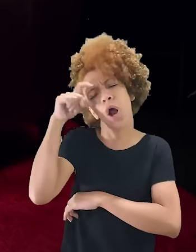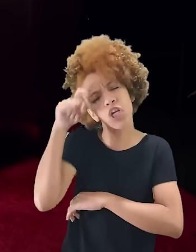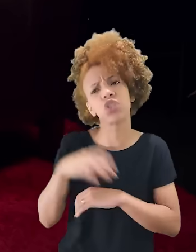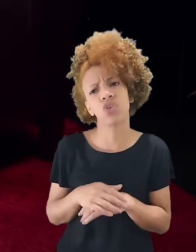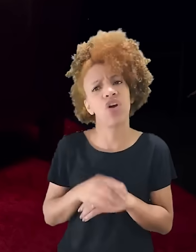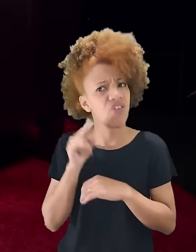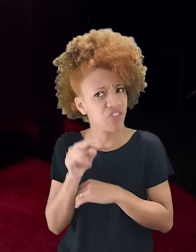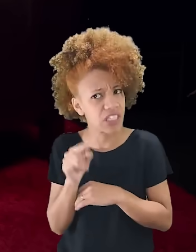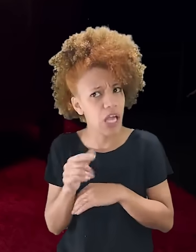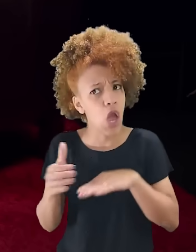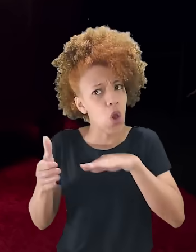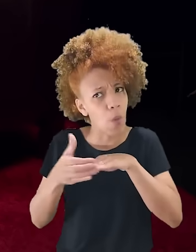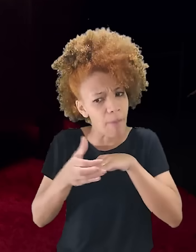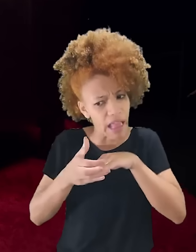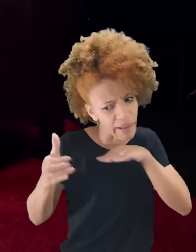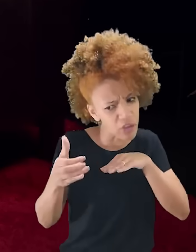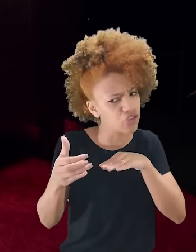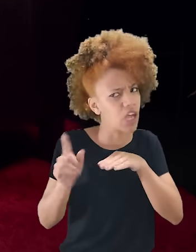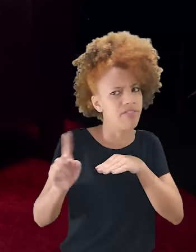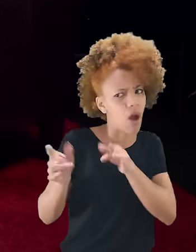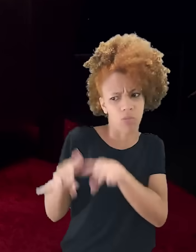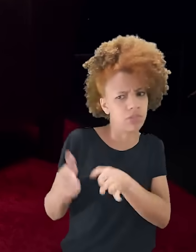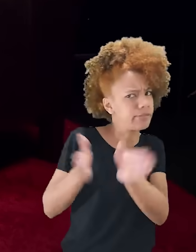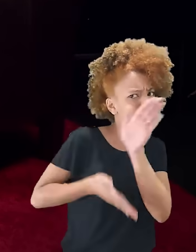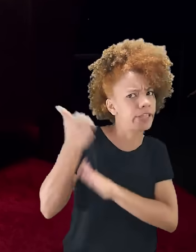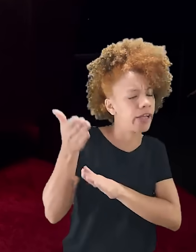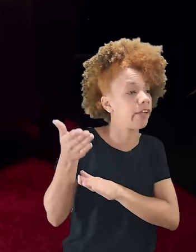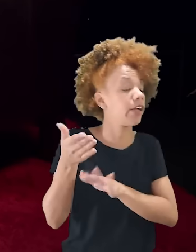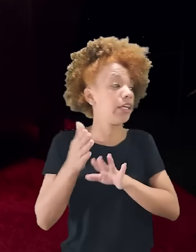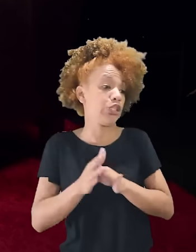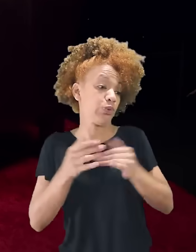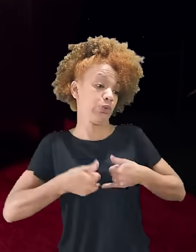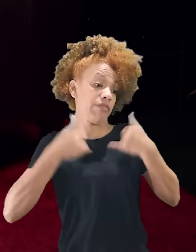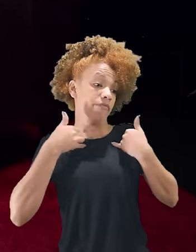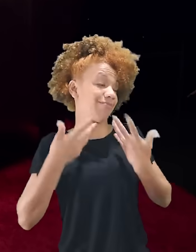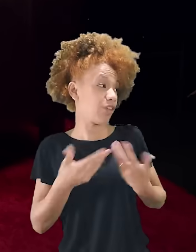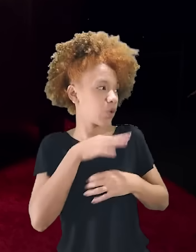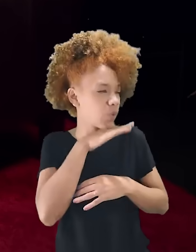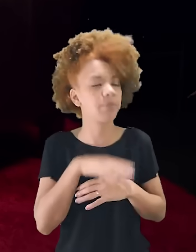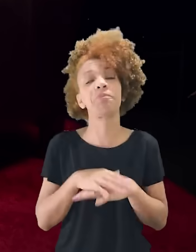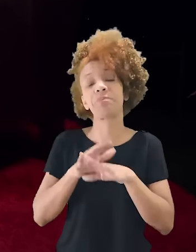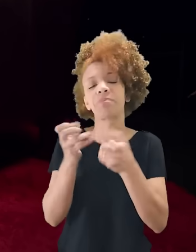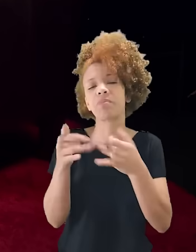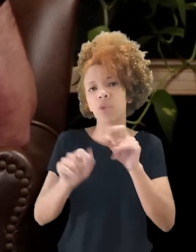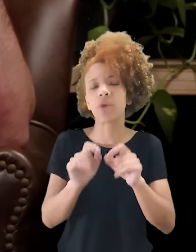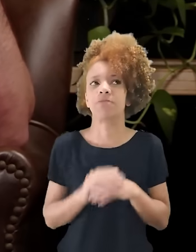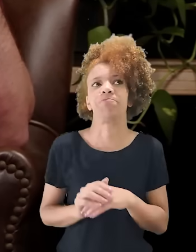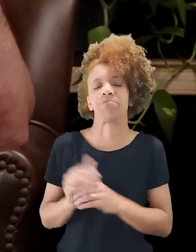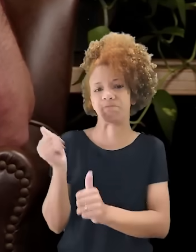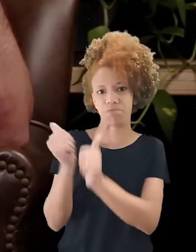Maurício você tá com pé grande não vai sai isso pra tua vaidade é uma merda tá ligado é eu quero dizer o seguinte o